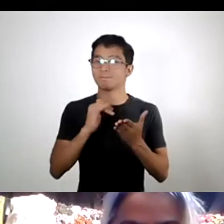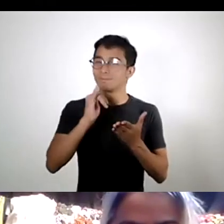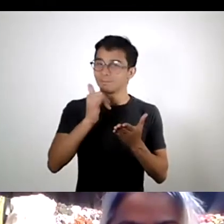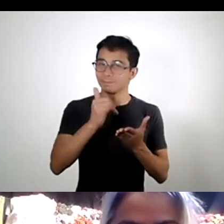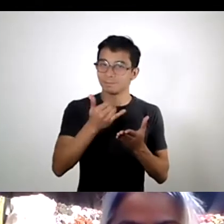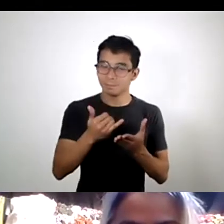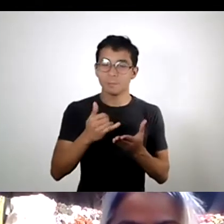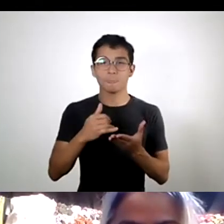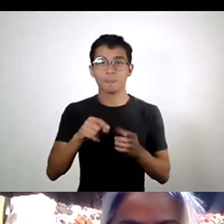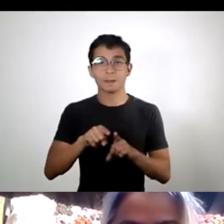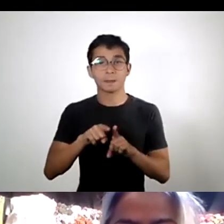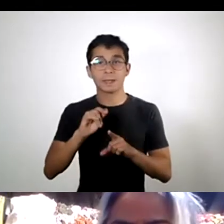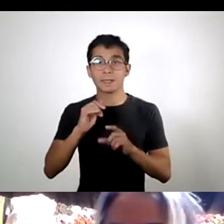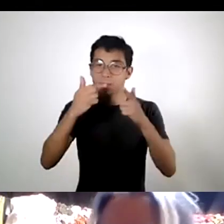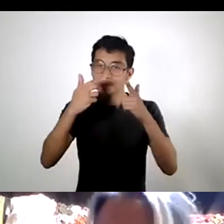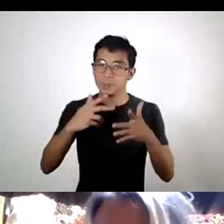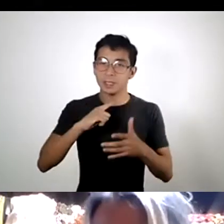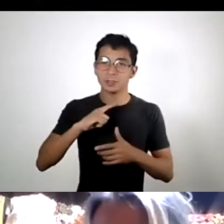que